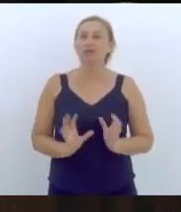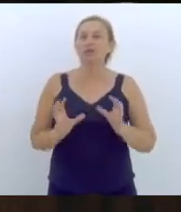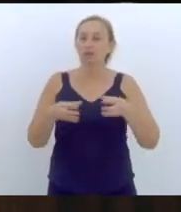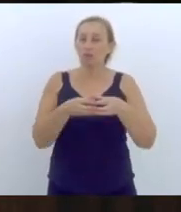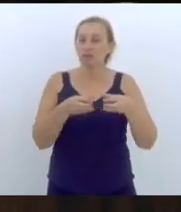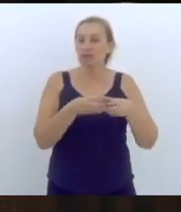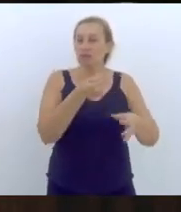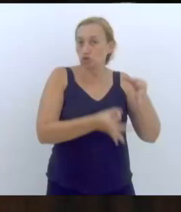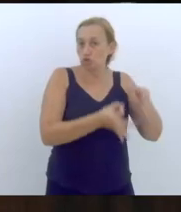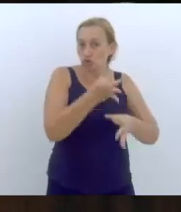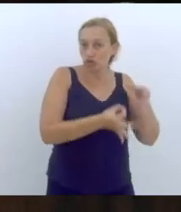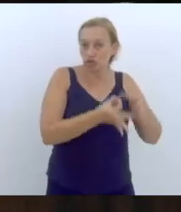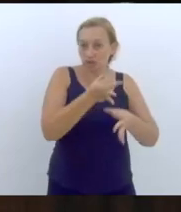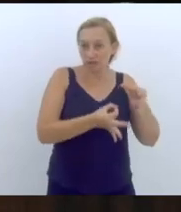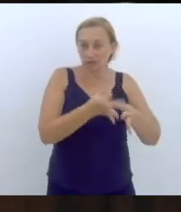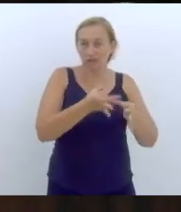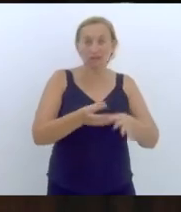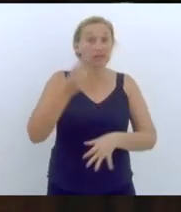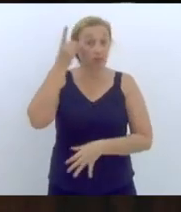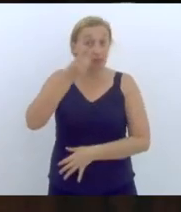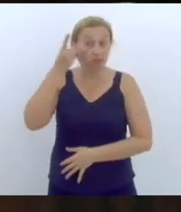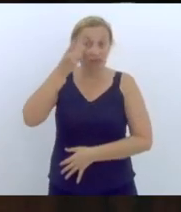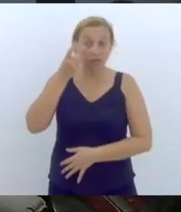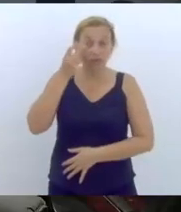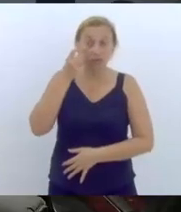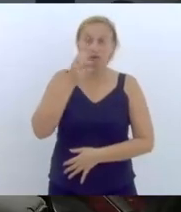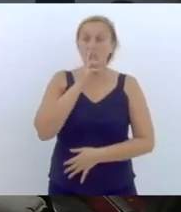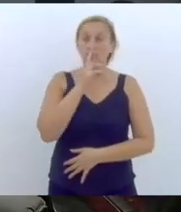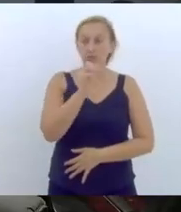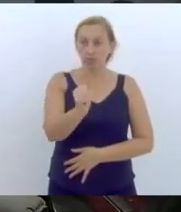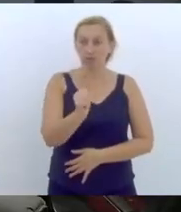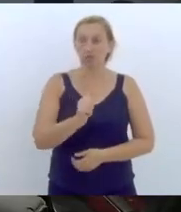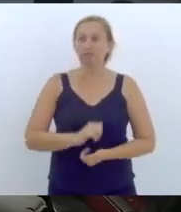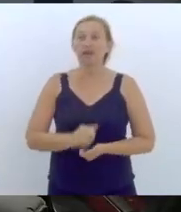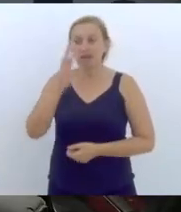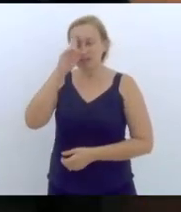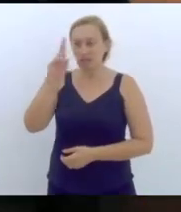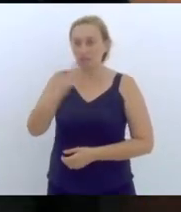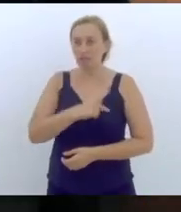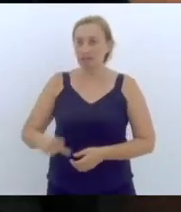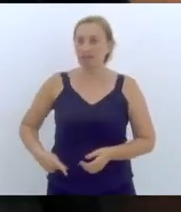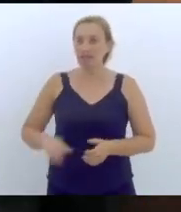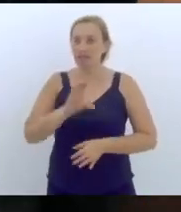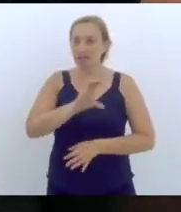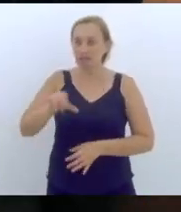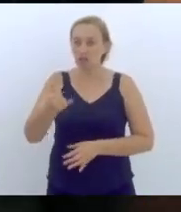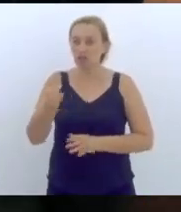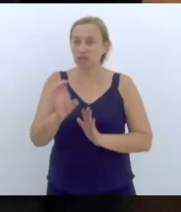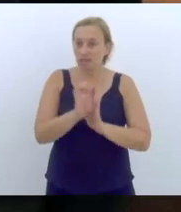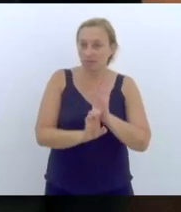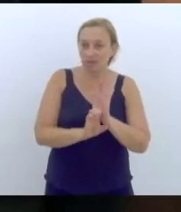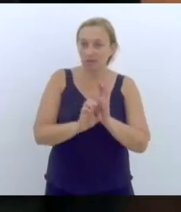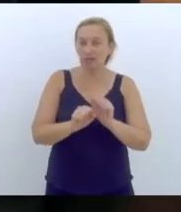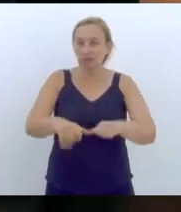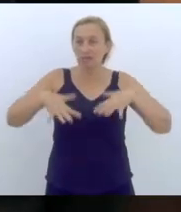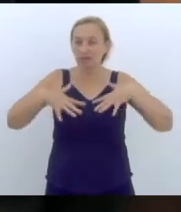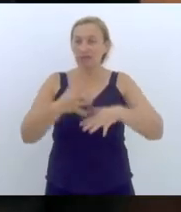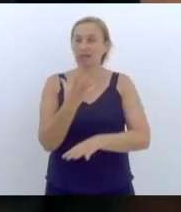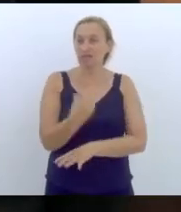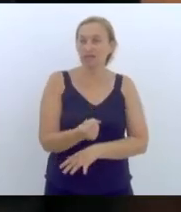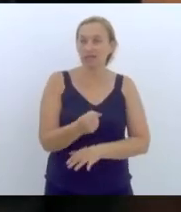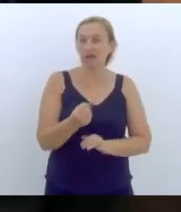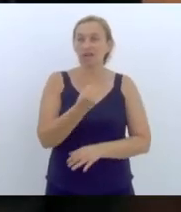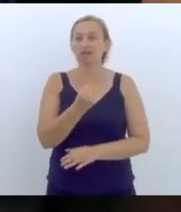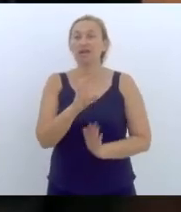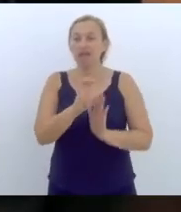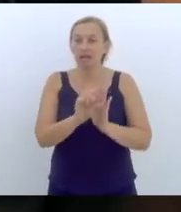de Constituição e Justiça, deputado Rodrigo Amorim. Senhora Presidente, parecer pela CCJ, as emendas de plenário, é favorável à emenda número 1 da